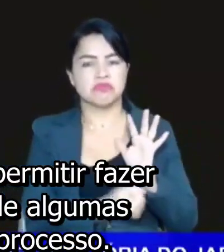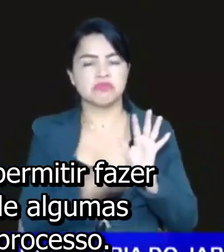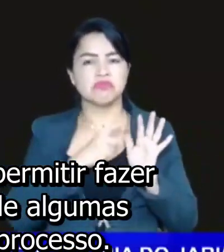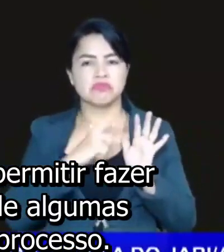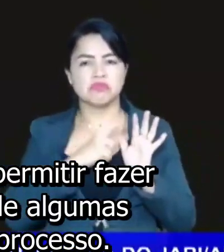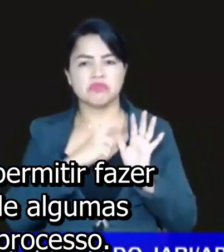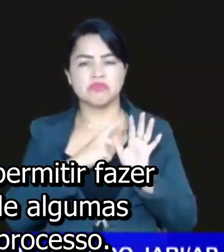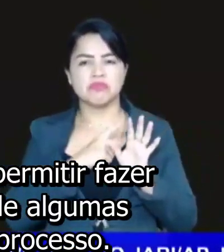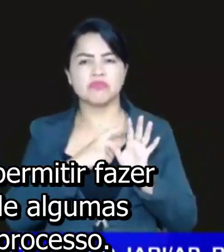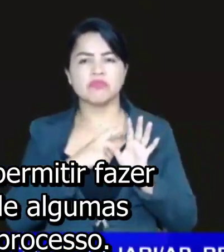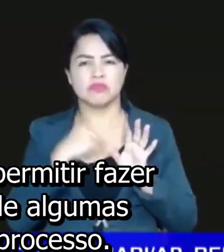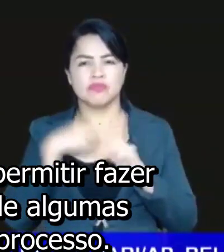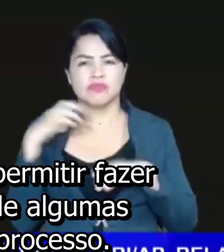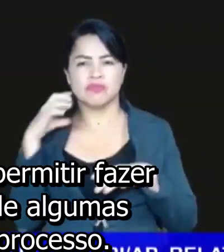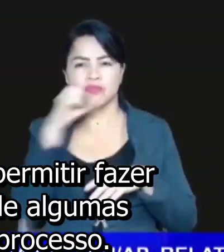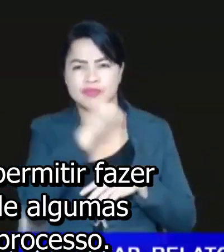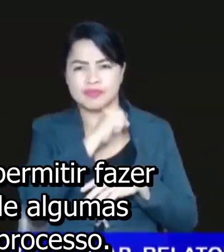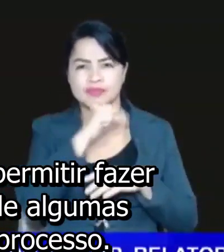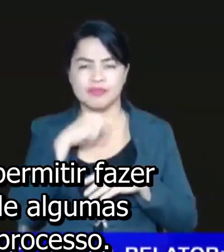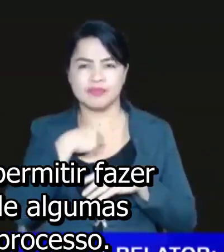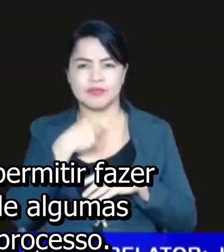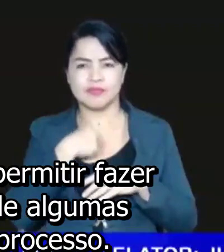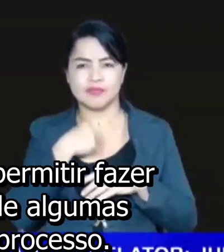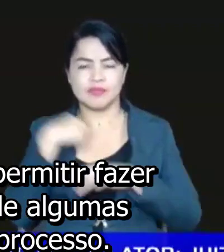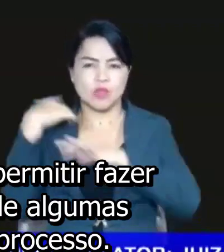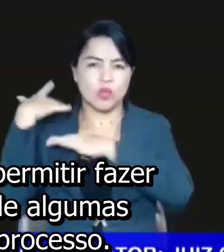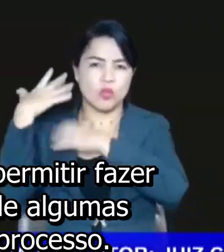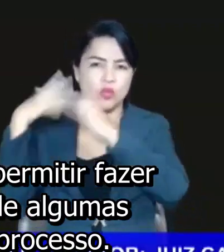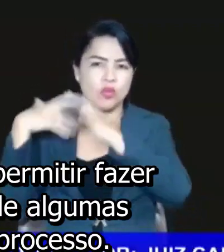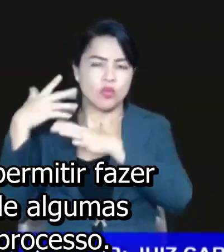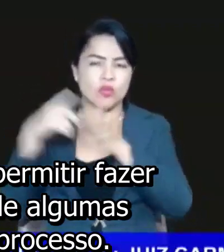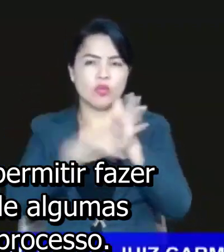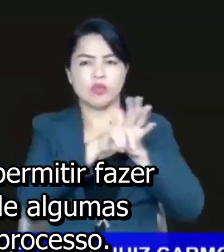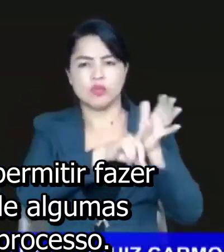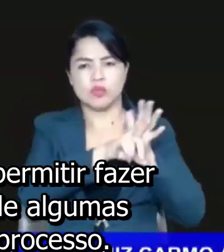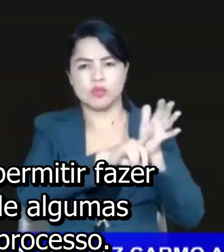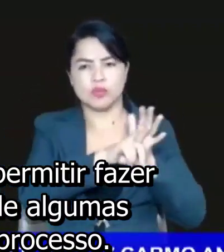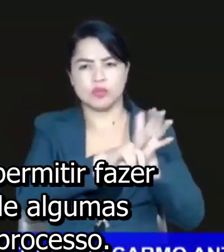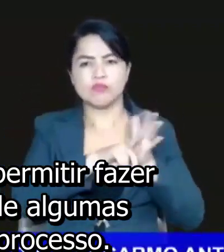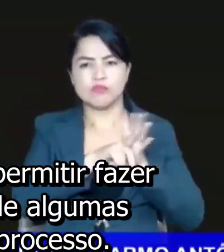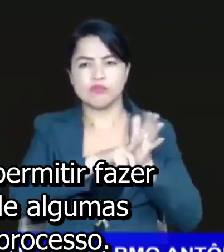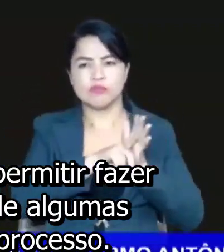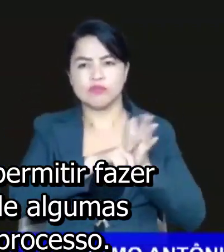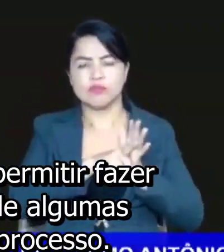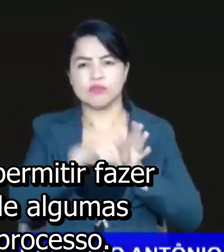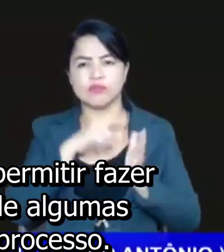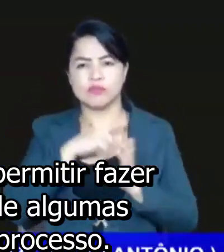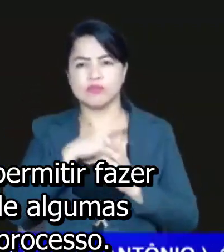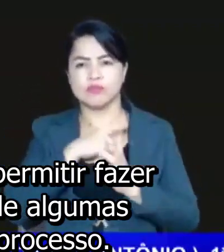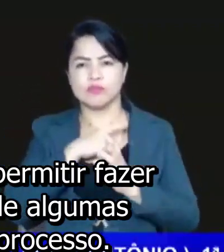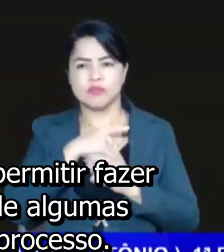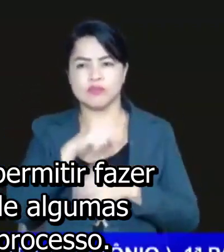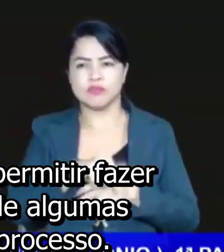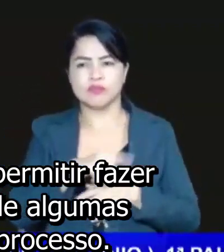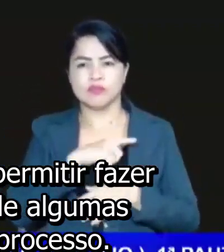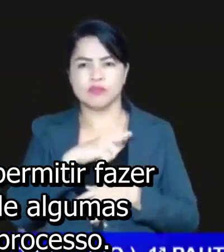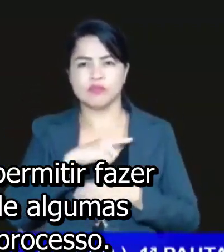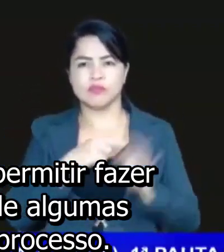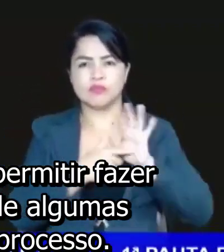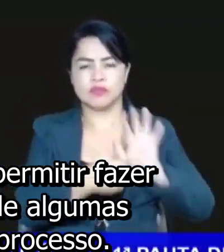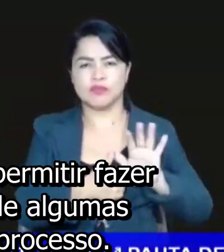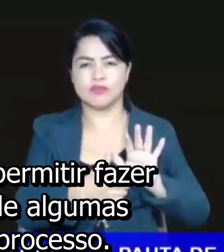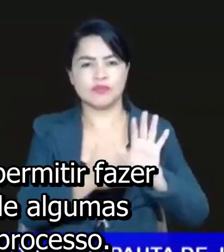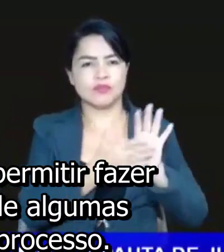é permitir um fazer homem de uma pele breve, clara, cabelo liso escuro, barba escura, de algumas está vestindo circunstâncias terno preto e óculos relevantes de para os armação limites do preta.